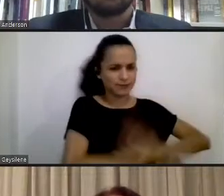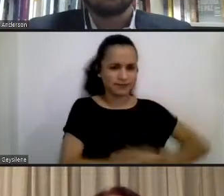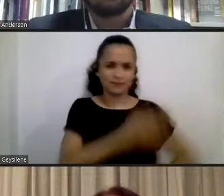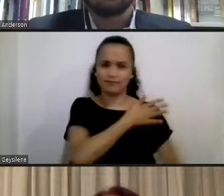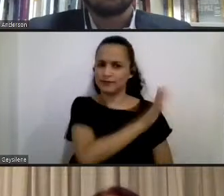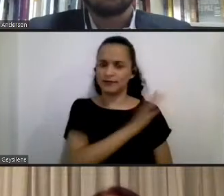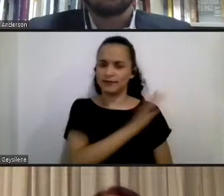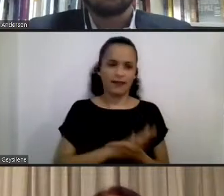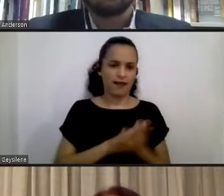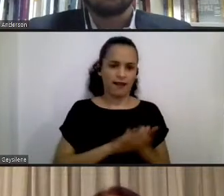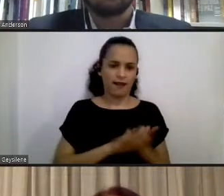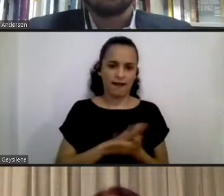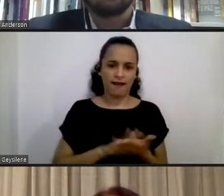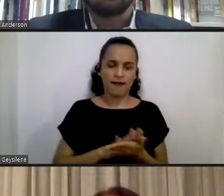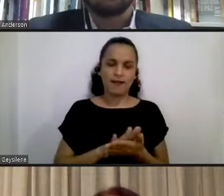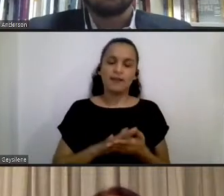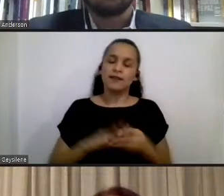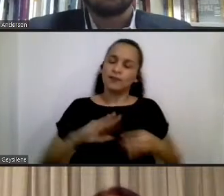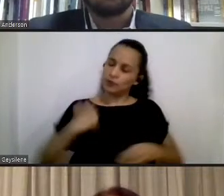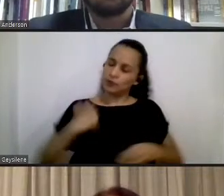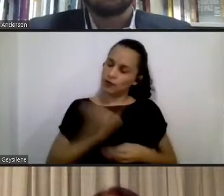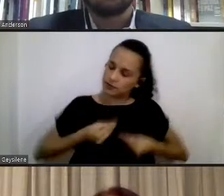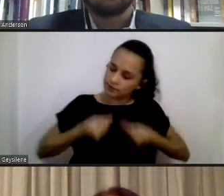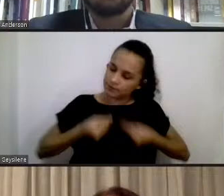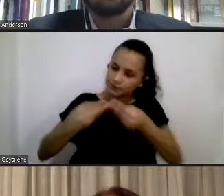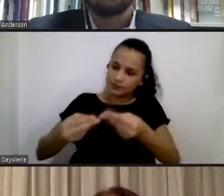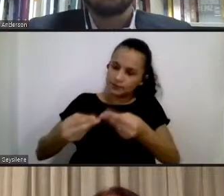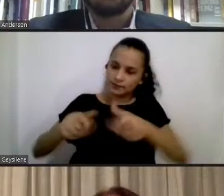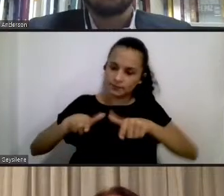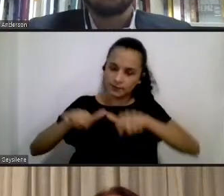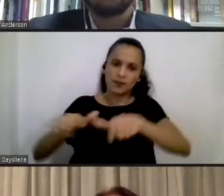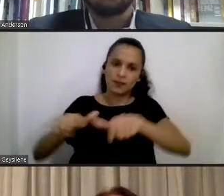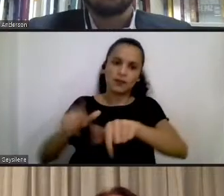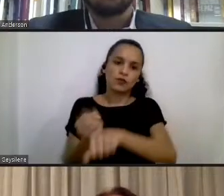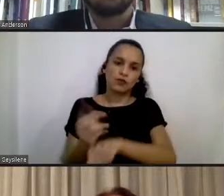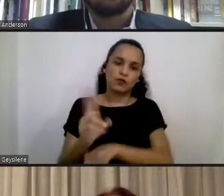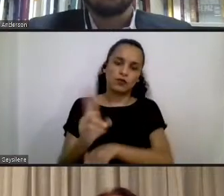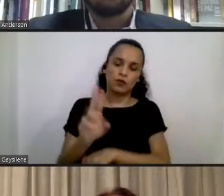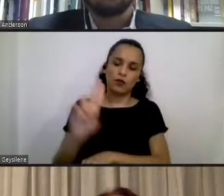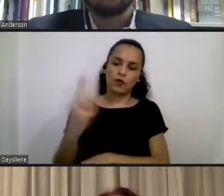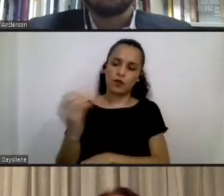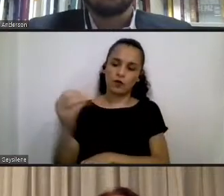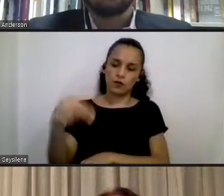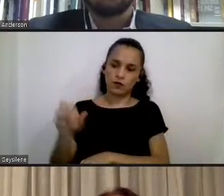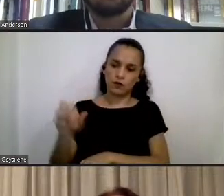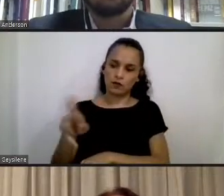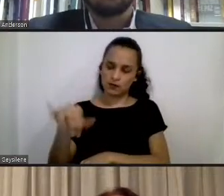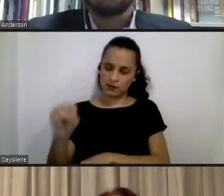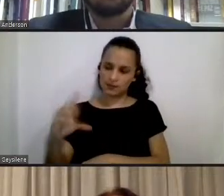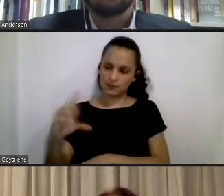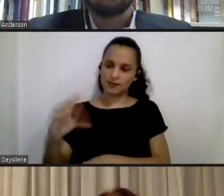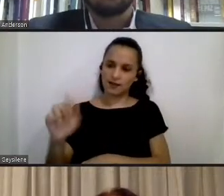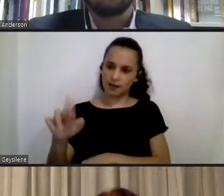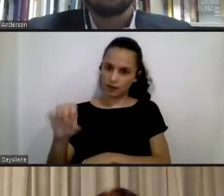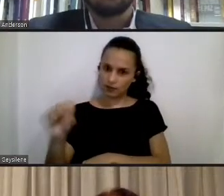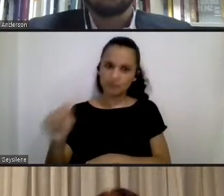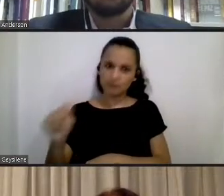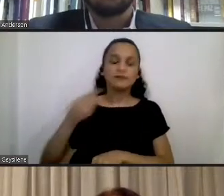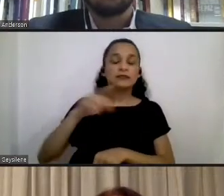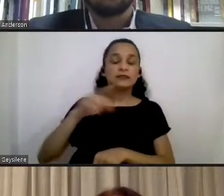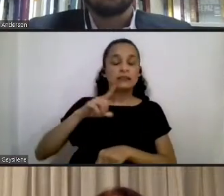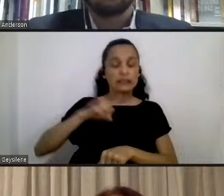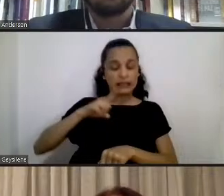que lhe oferecemos o título de doutor honoris causa, por toda a sua trajetória de vida engajada científica